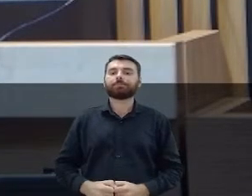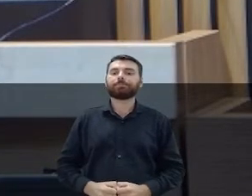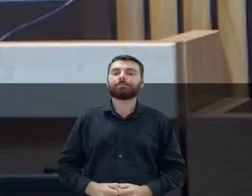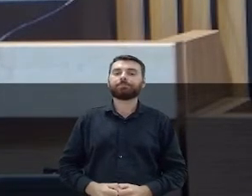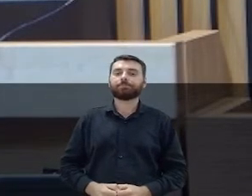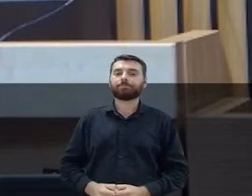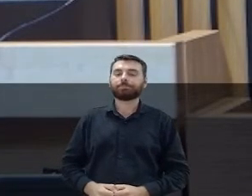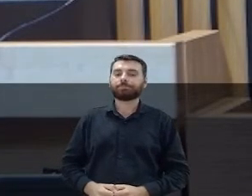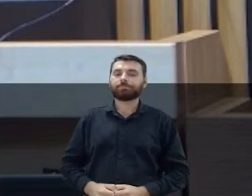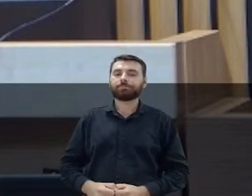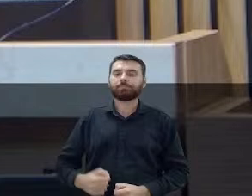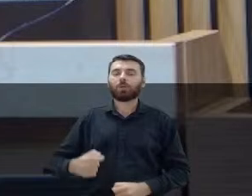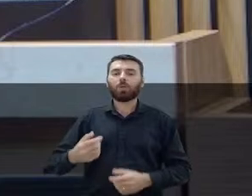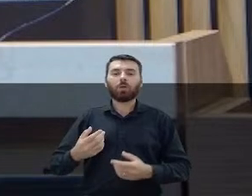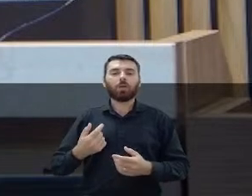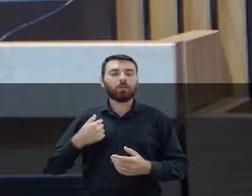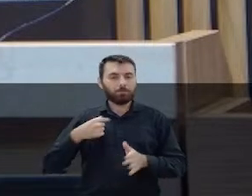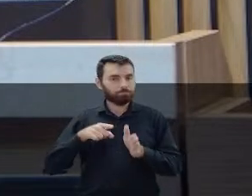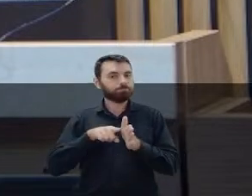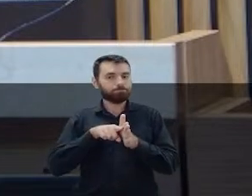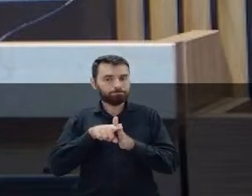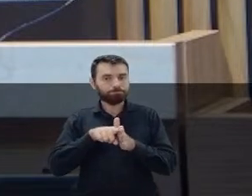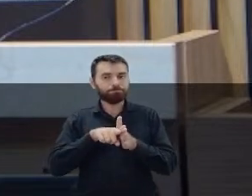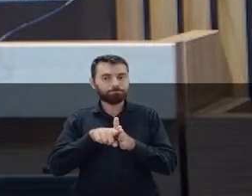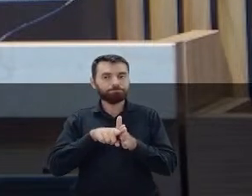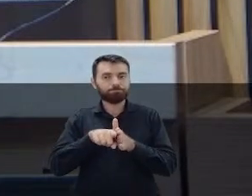Eu estou conhecendo